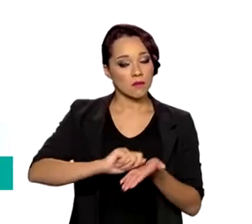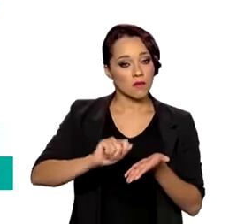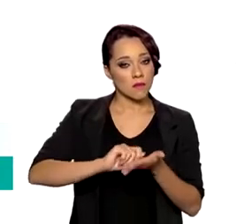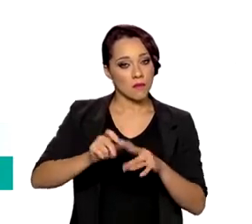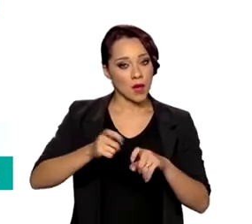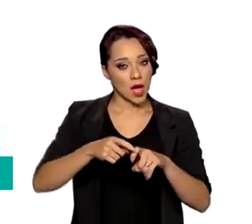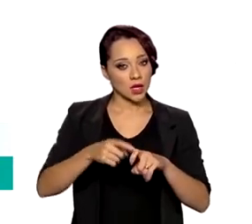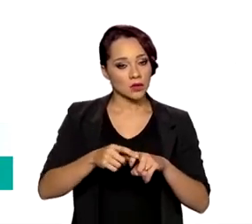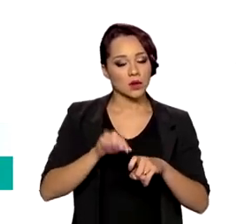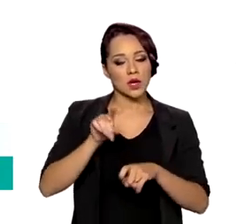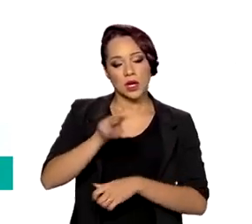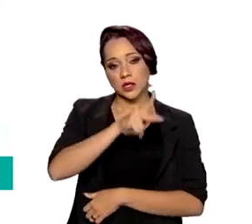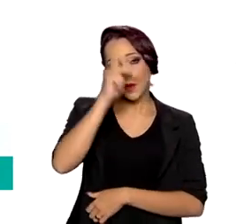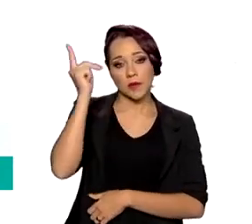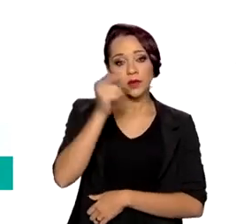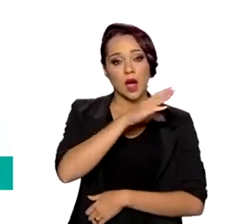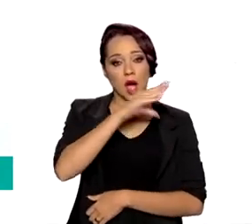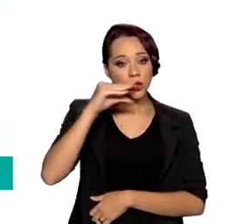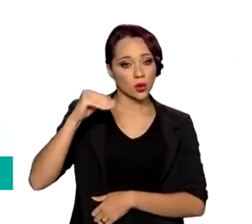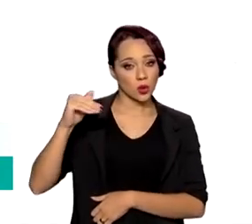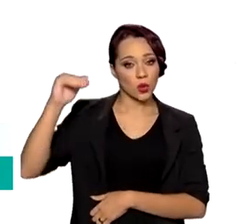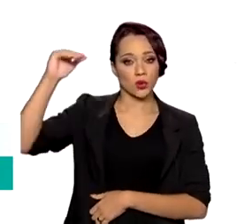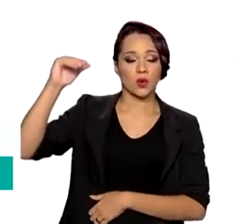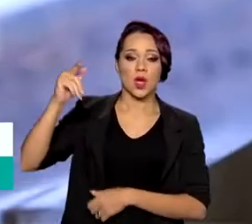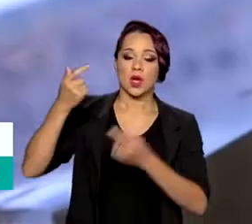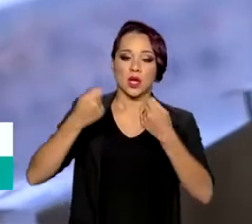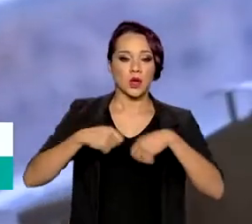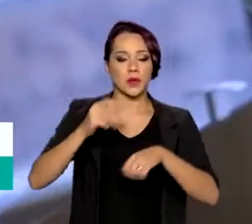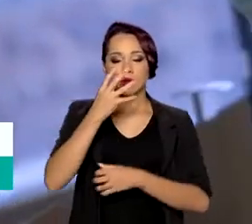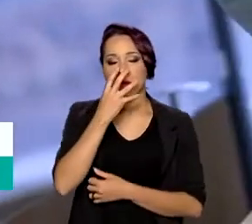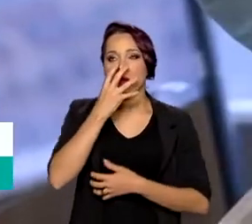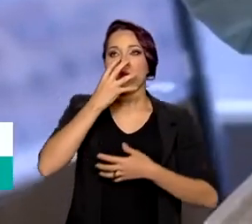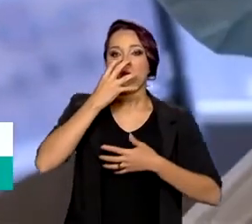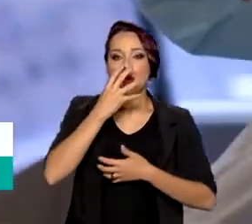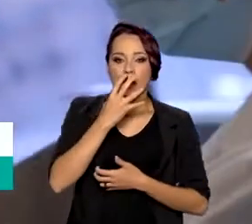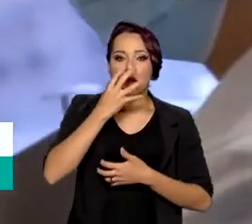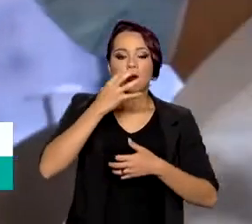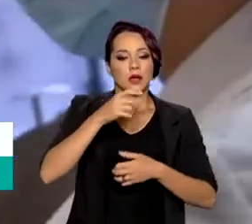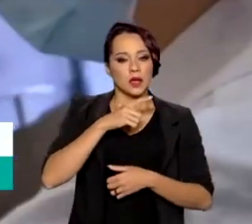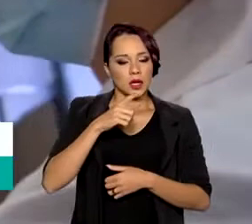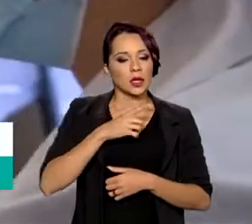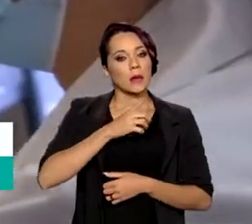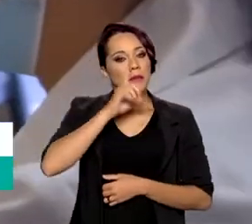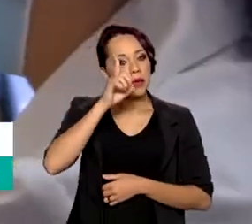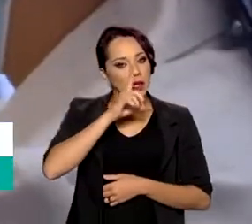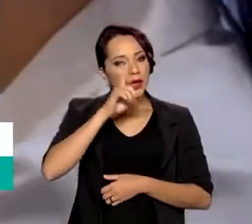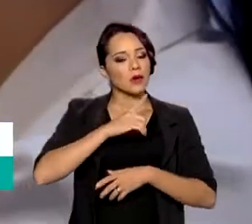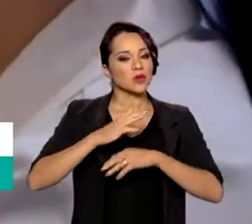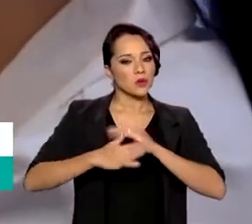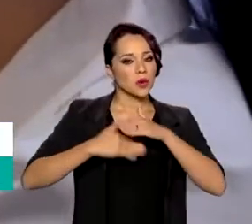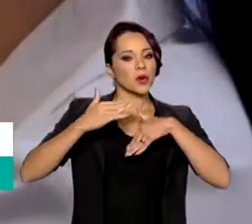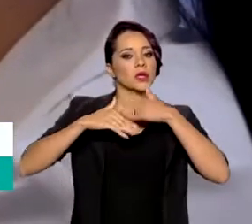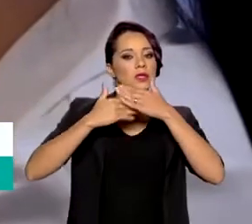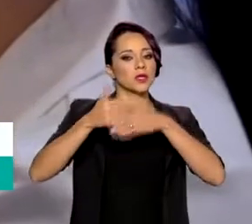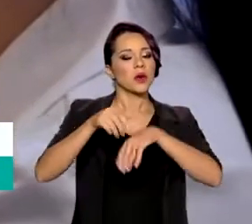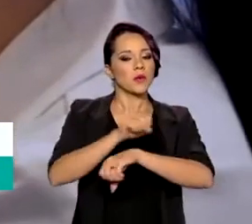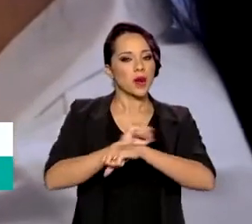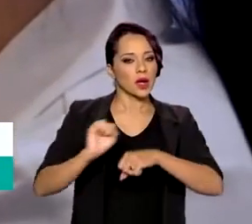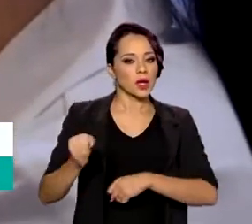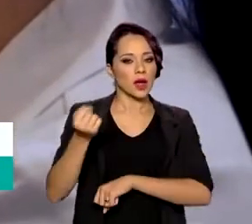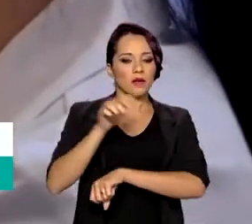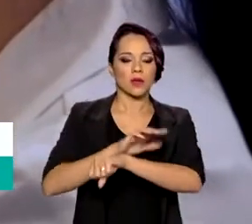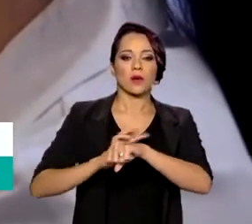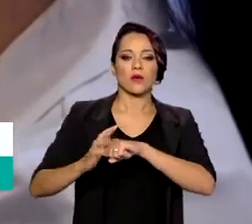indicado a pacientes adultos que não necessitam de oxigênio e apresentam risco de progressão para a forma grave